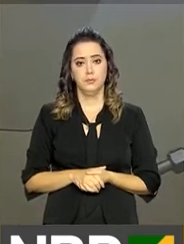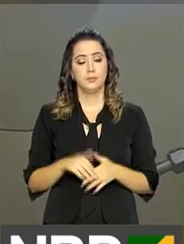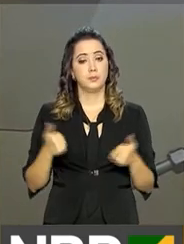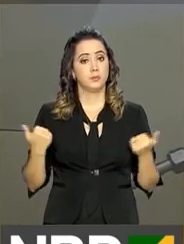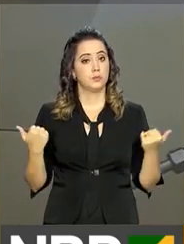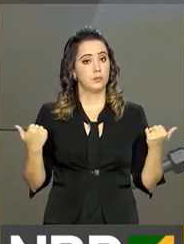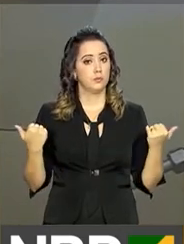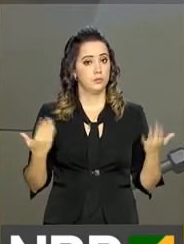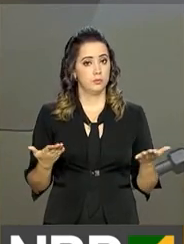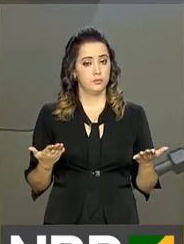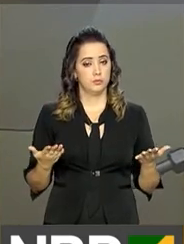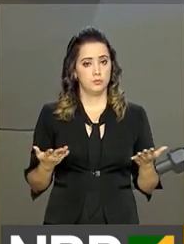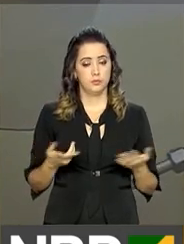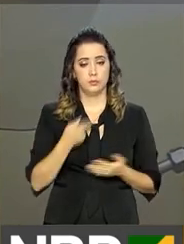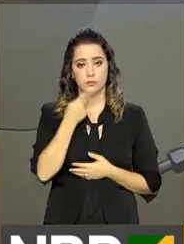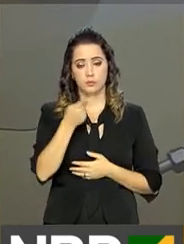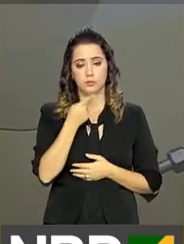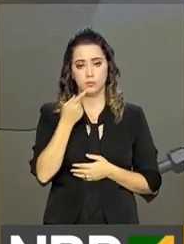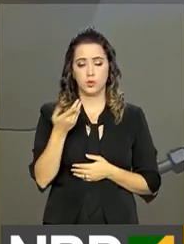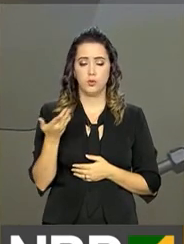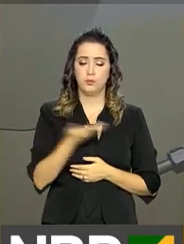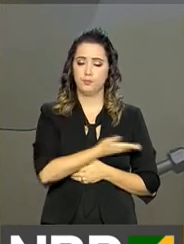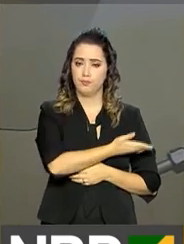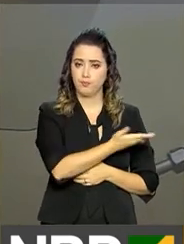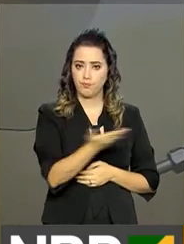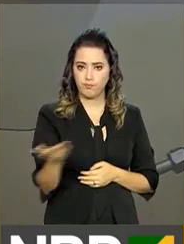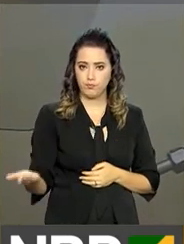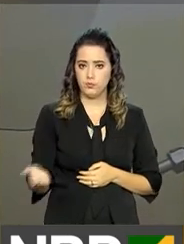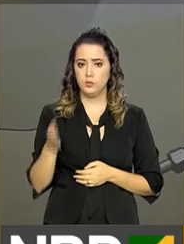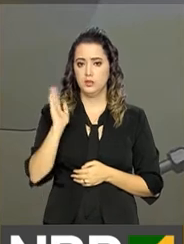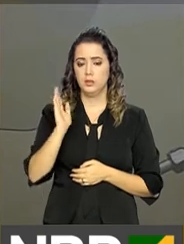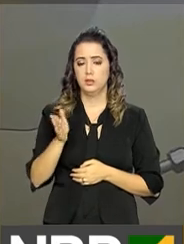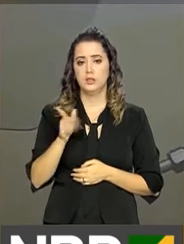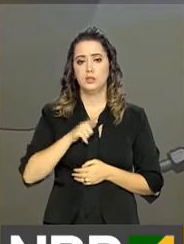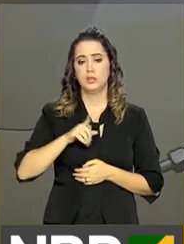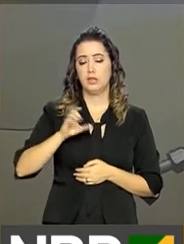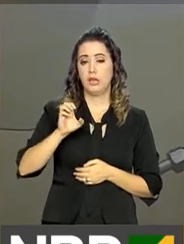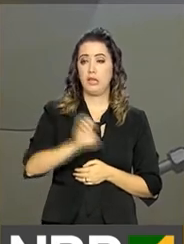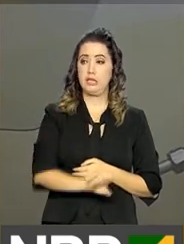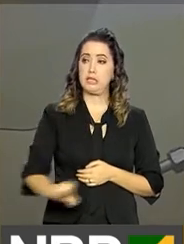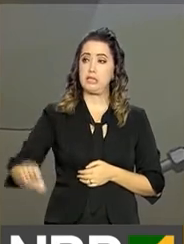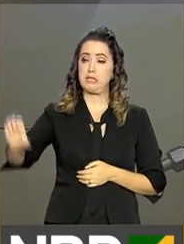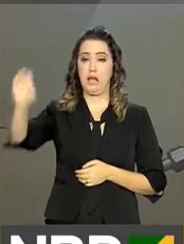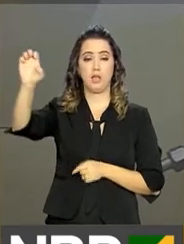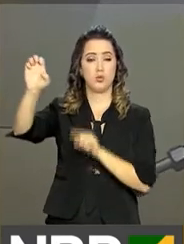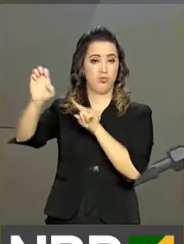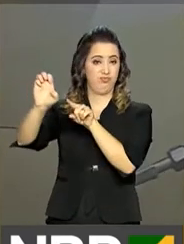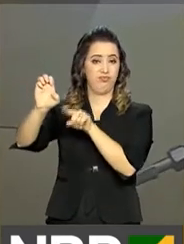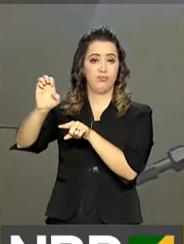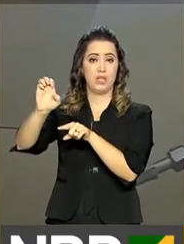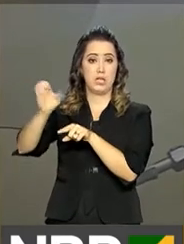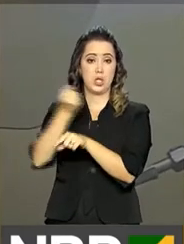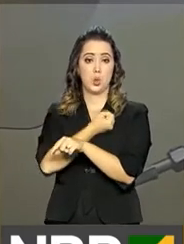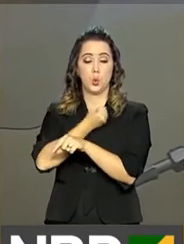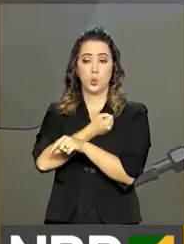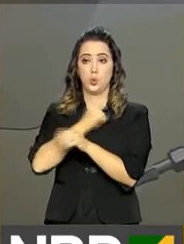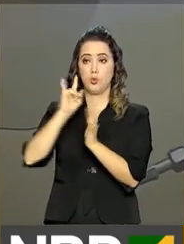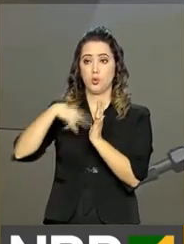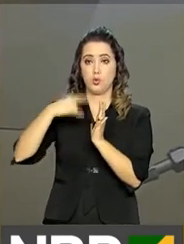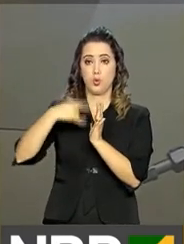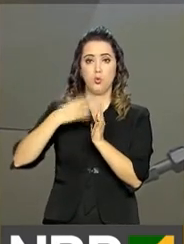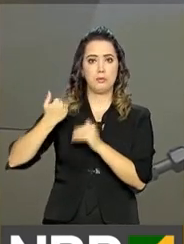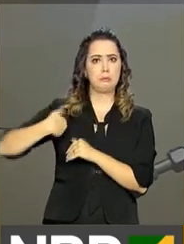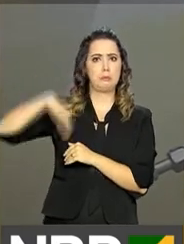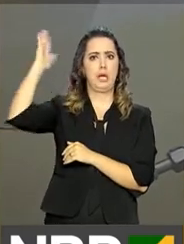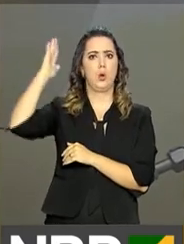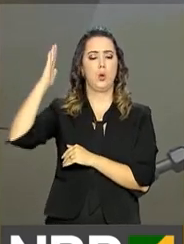Por isso, eu até confesso, havia estados aí, meus amigos, em que o número de títulos a serem entregues era